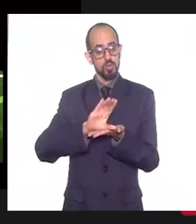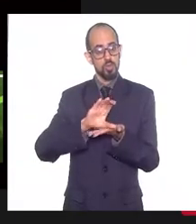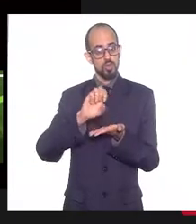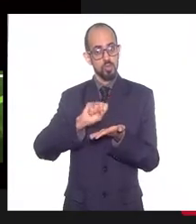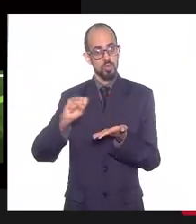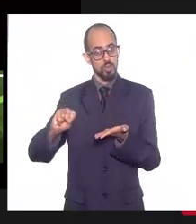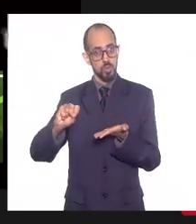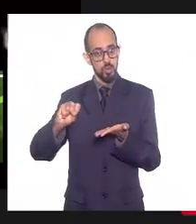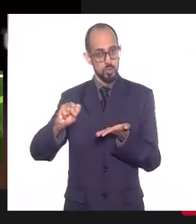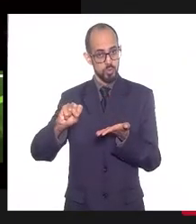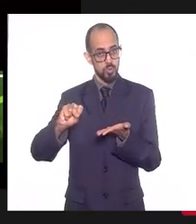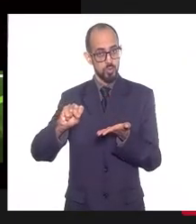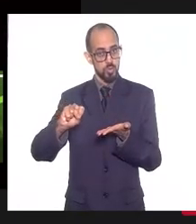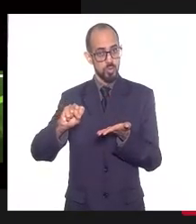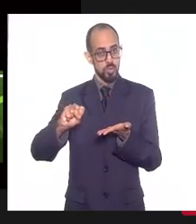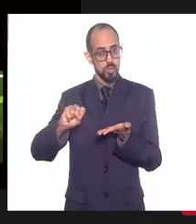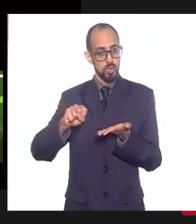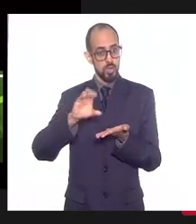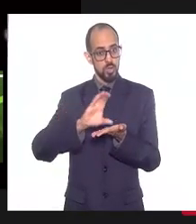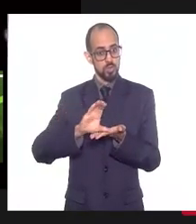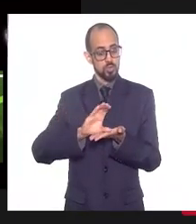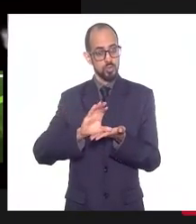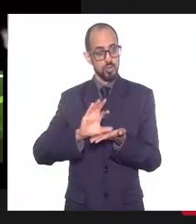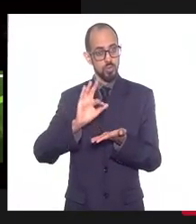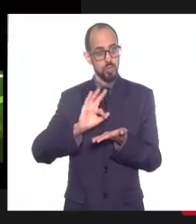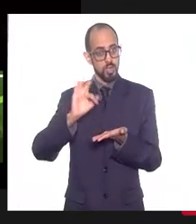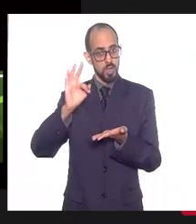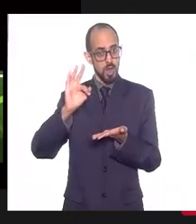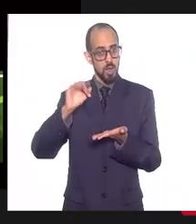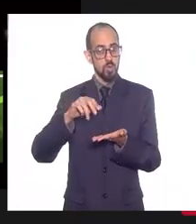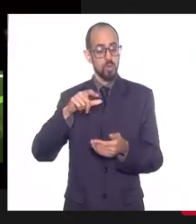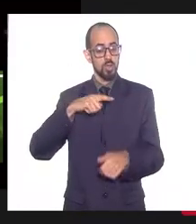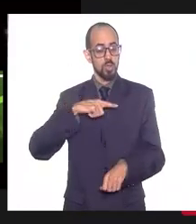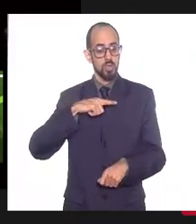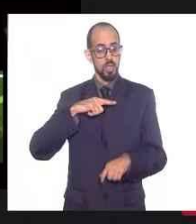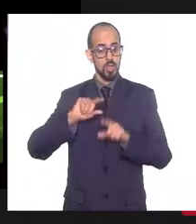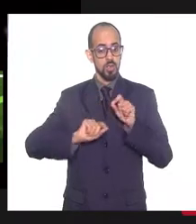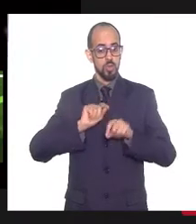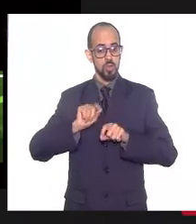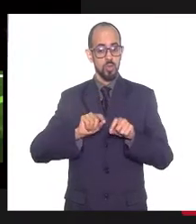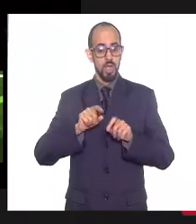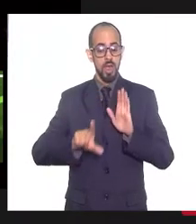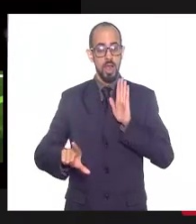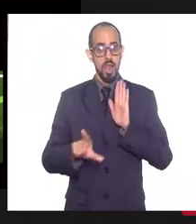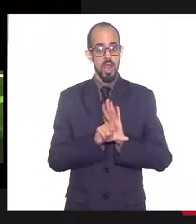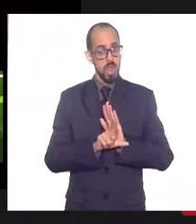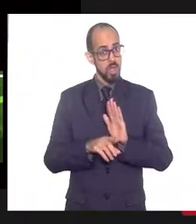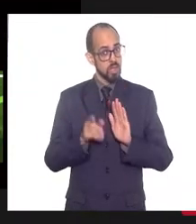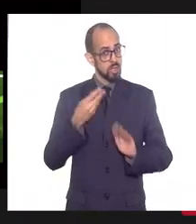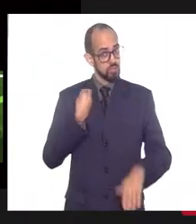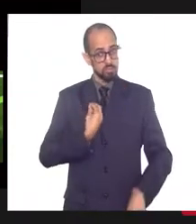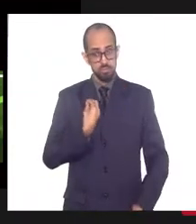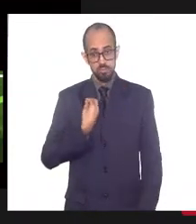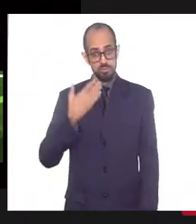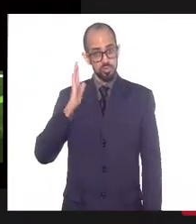principalmente a Constituição, né, que nos rege, de 88, que é a lei que está valendo, mas